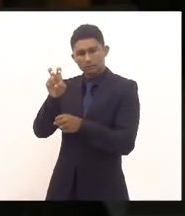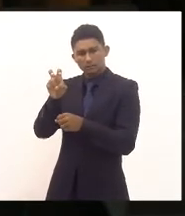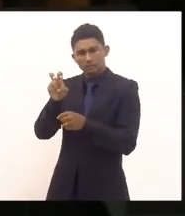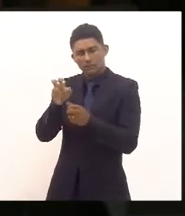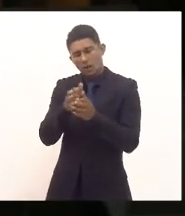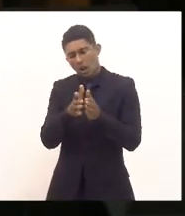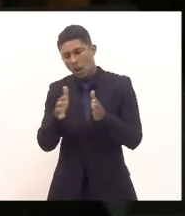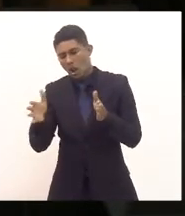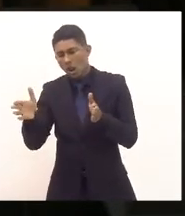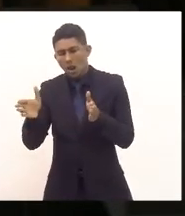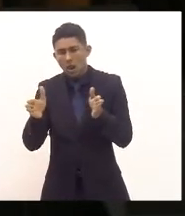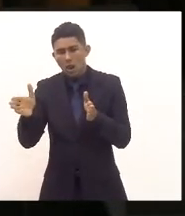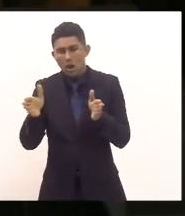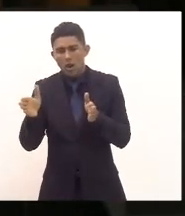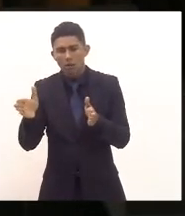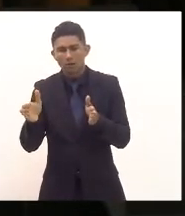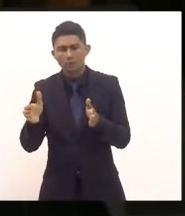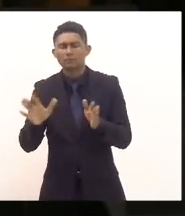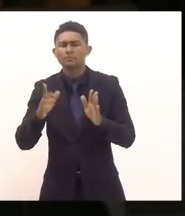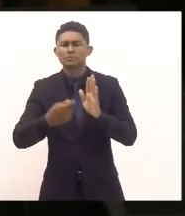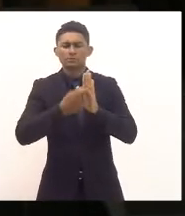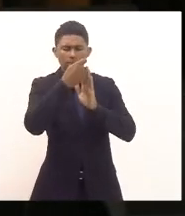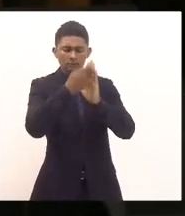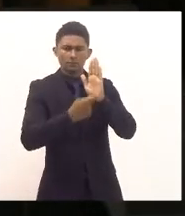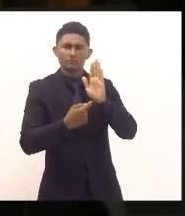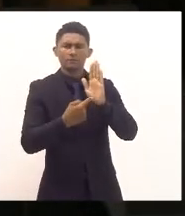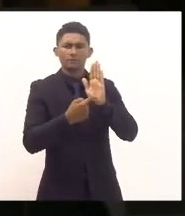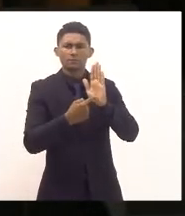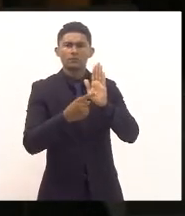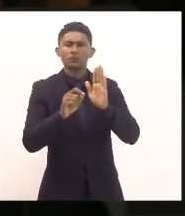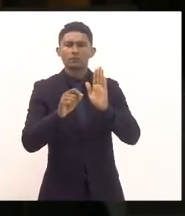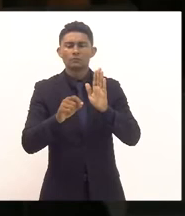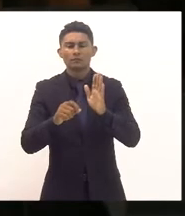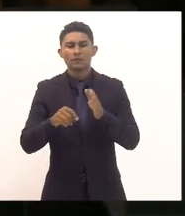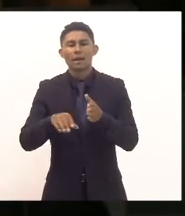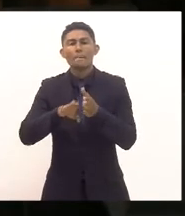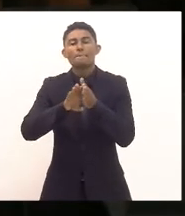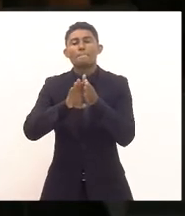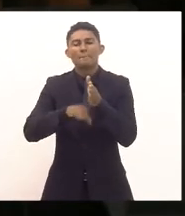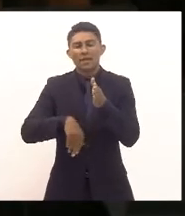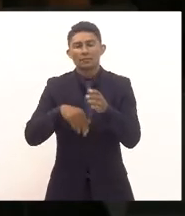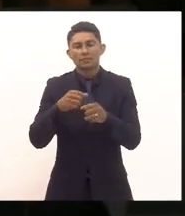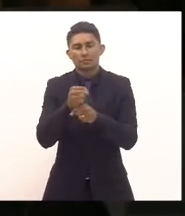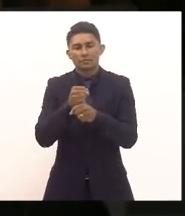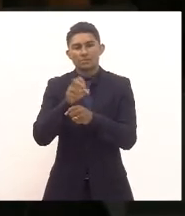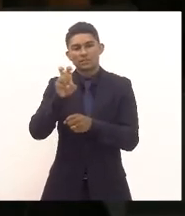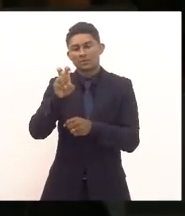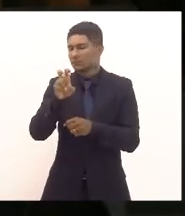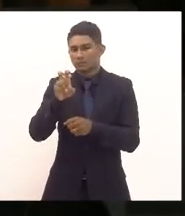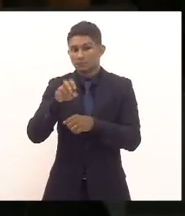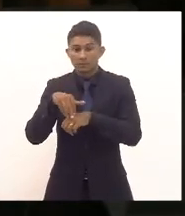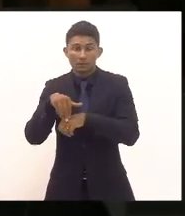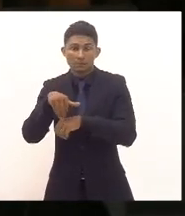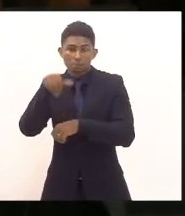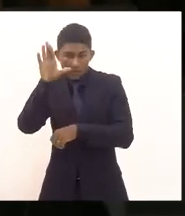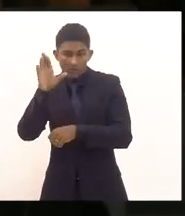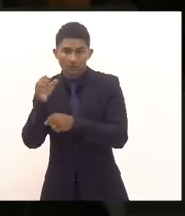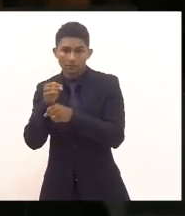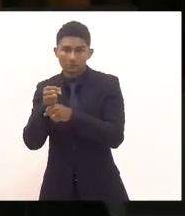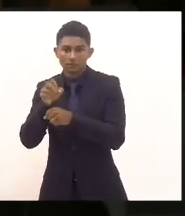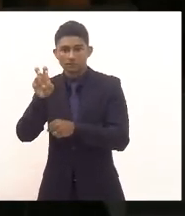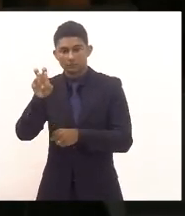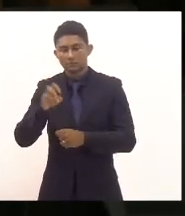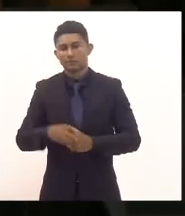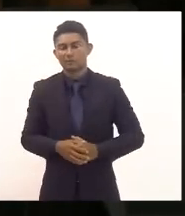e a redação que deram ficou menos de cinco anos ininterruptos não é menos é mais